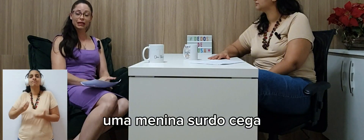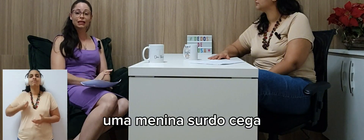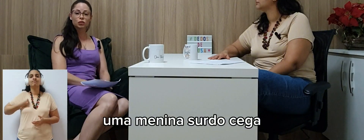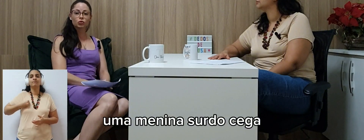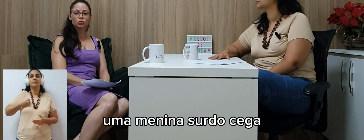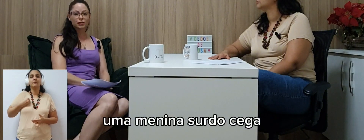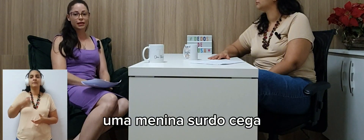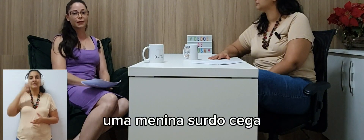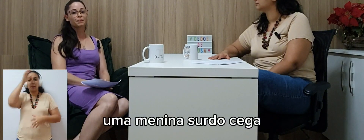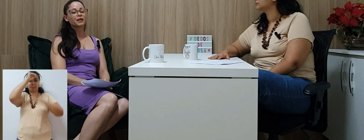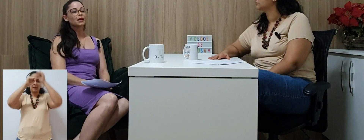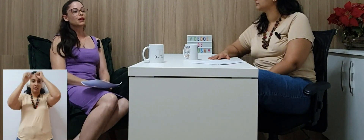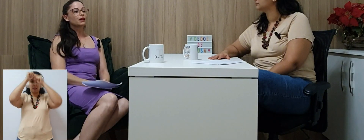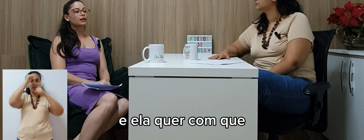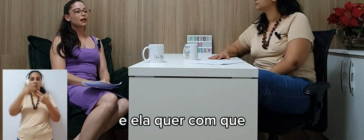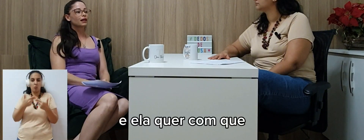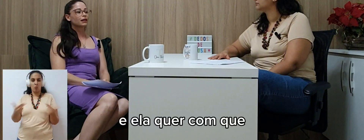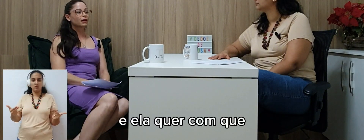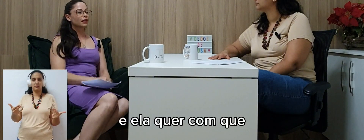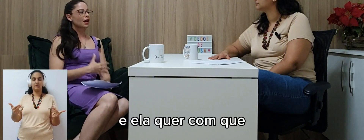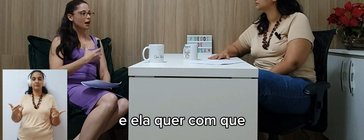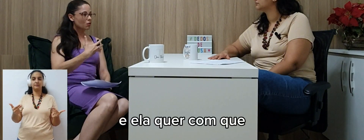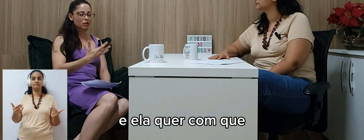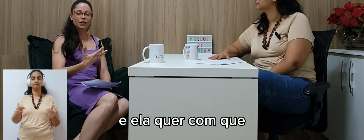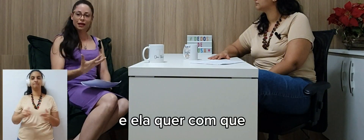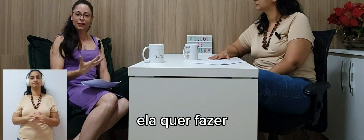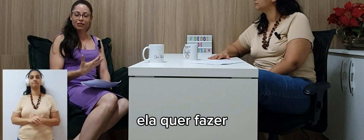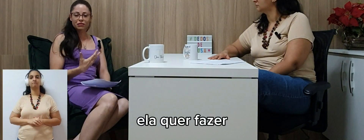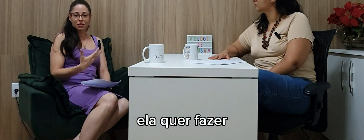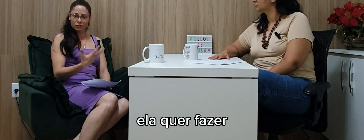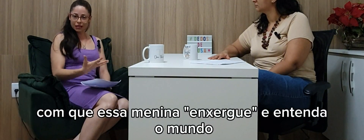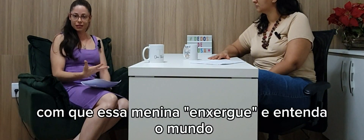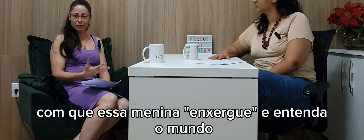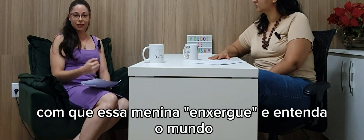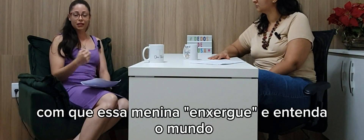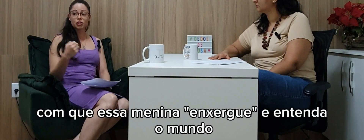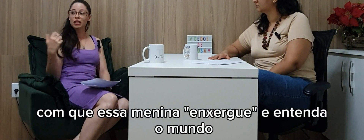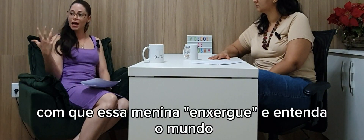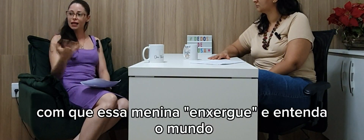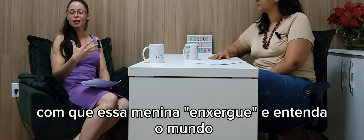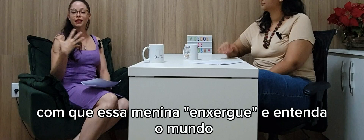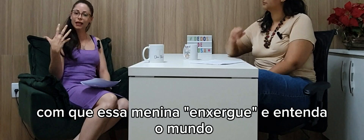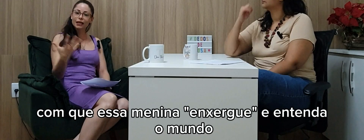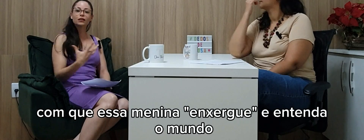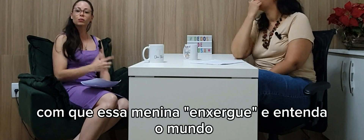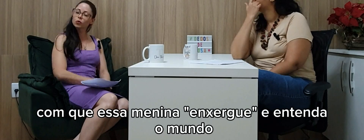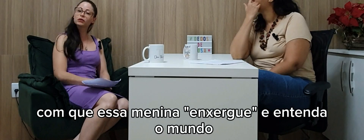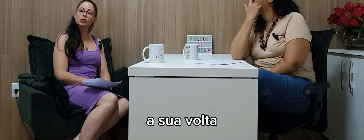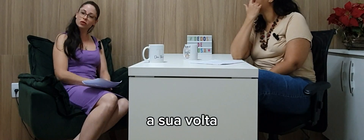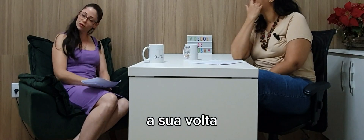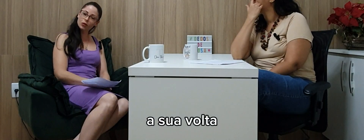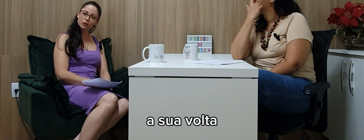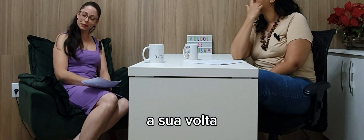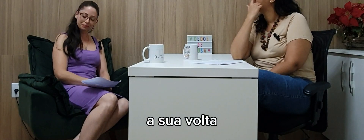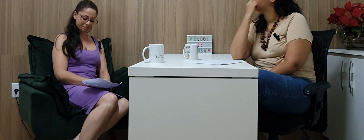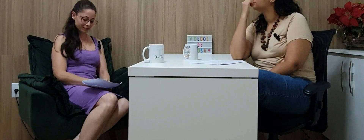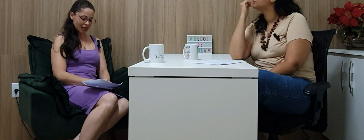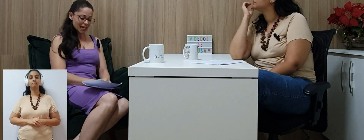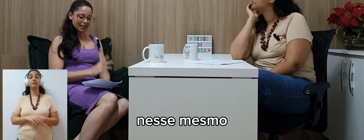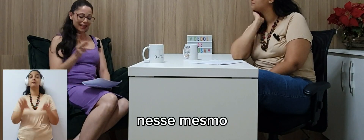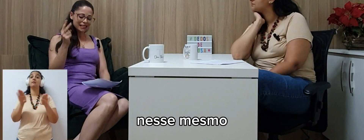surdo-cega, uma menina surdo-cega, e ela quer fazer com que essa menina enxergue e entenda o mundo à sua